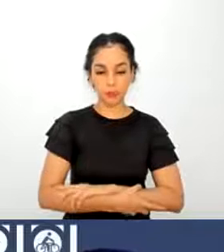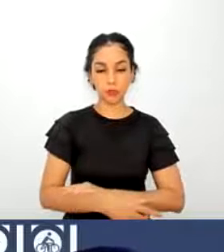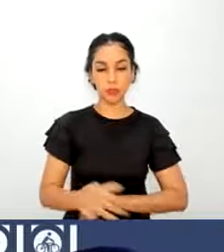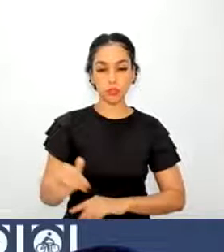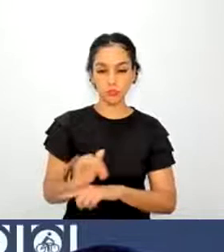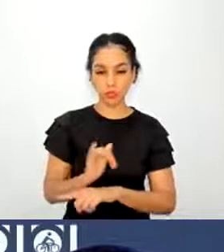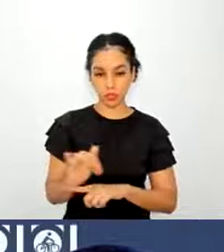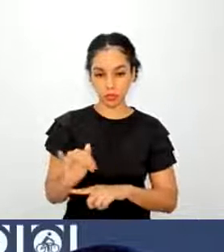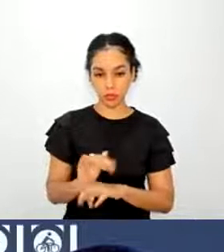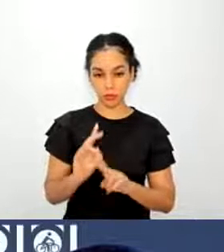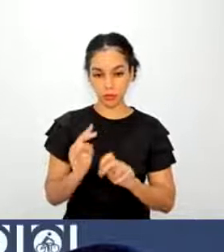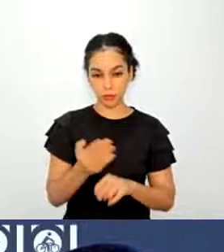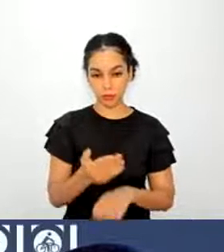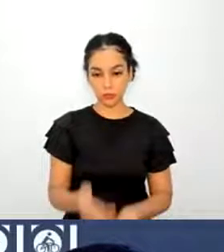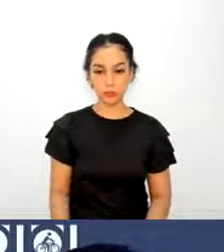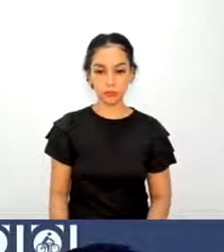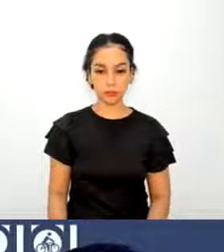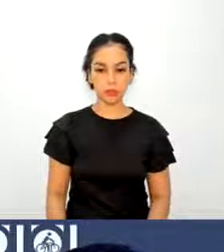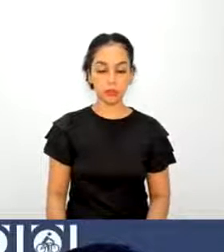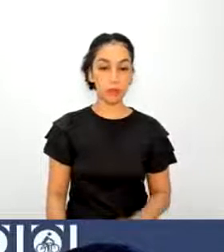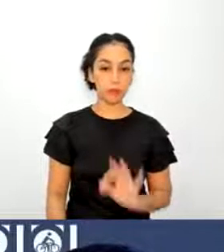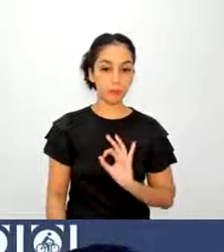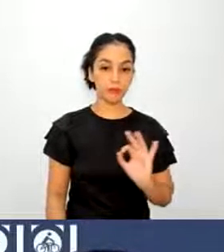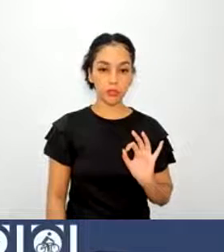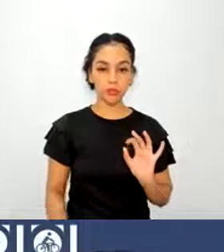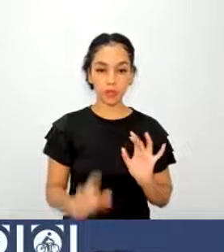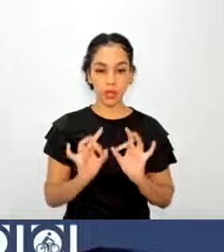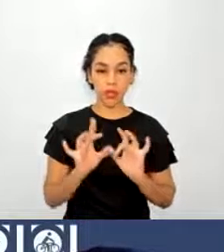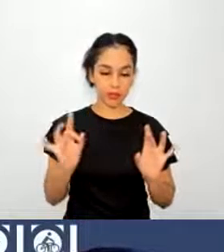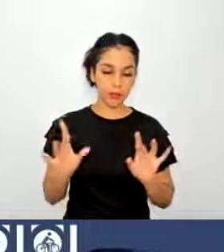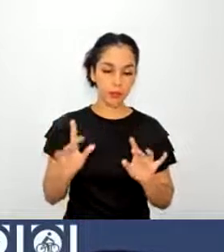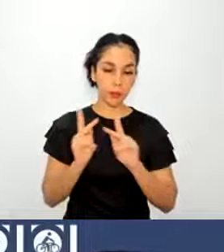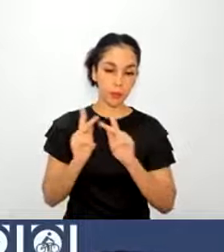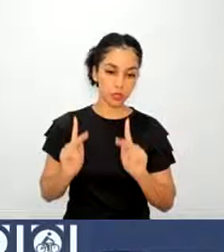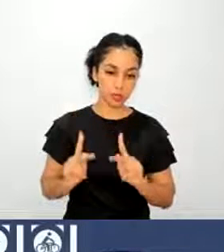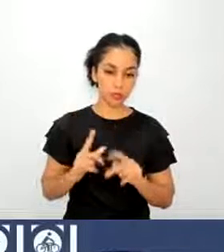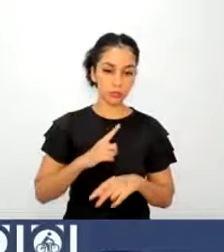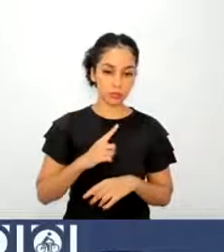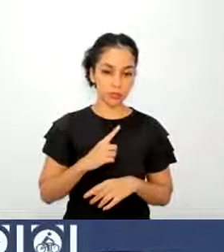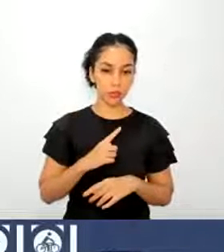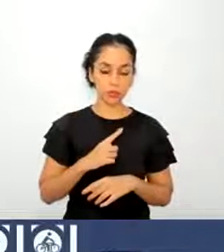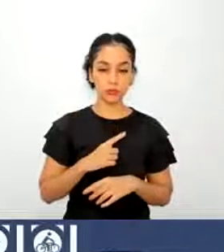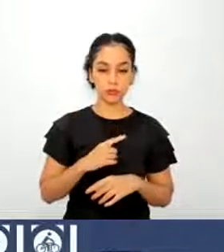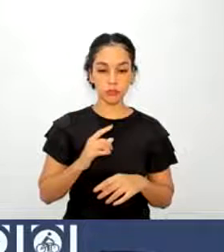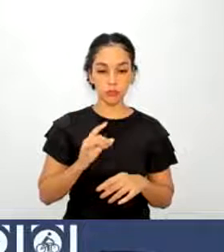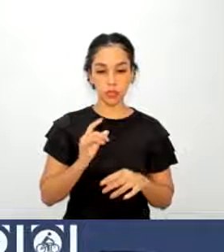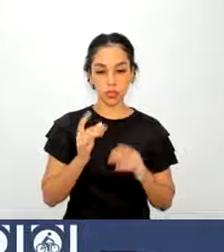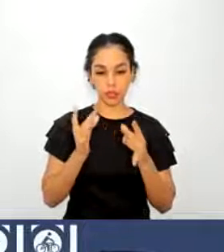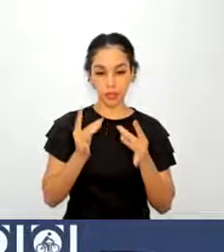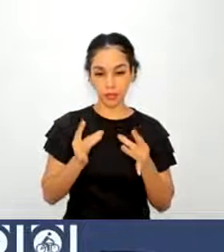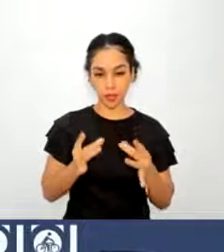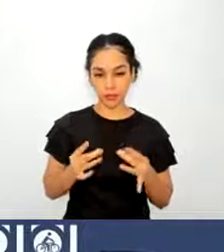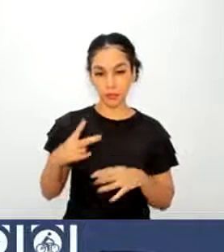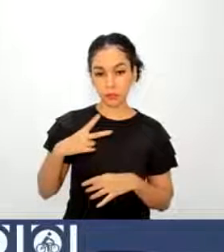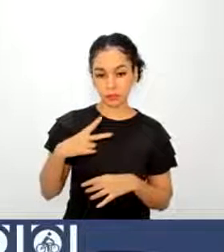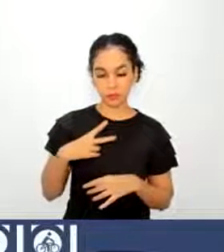nesse sentido, né? Perfeito. Que é o Cada food projeto truck. ele acaba tendo algumas necessidades particulares, né? Exato.